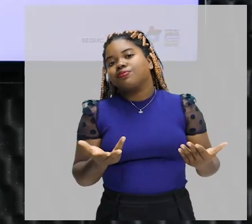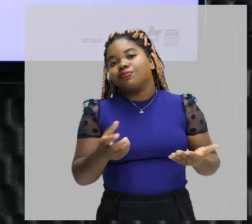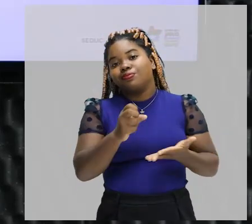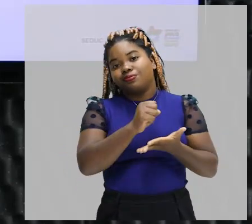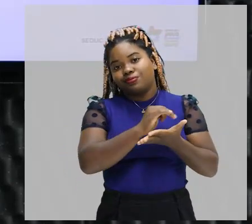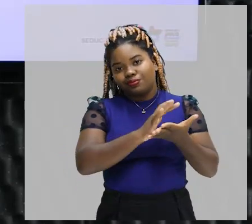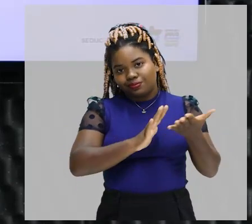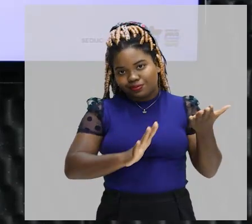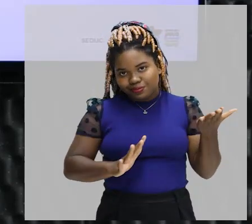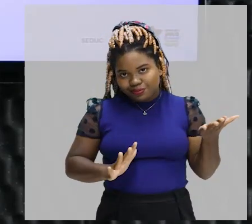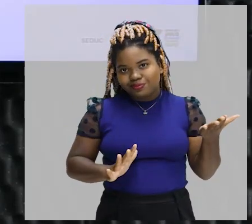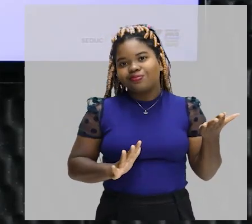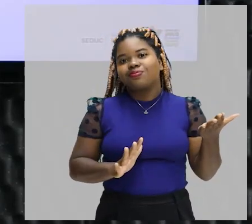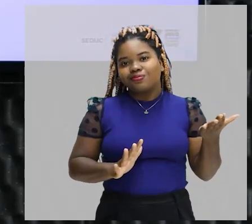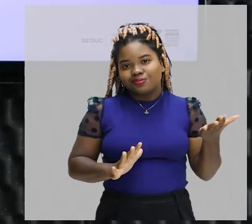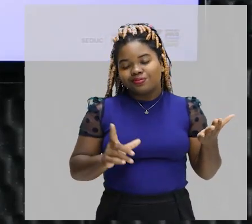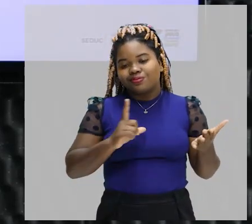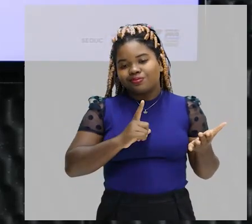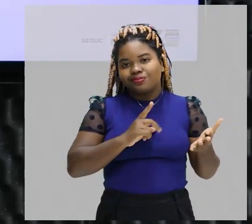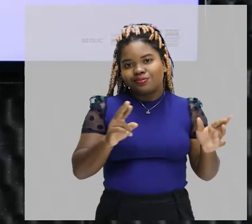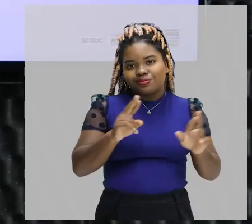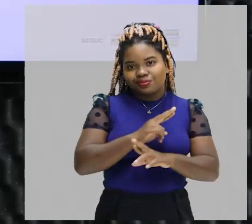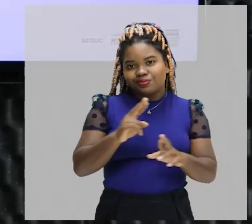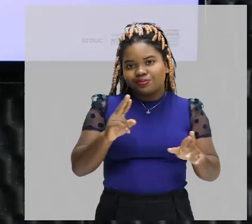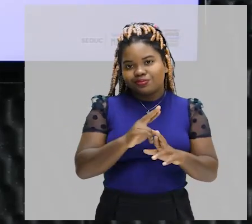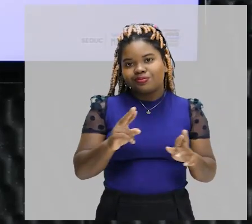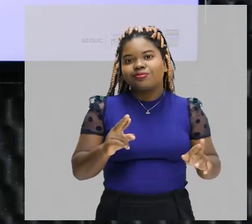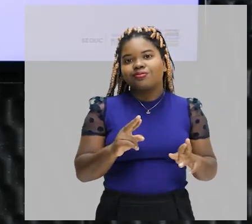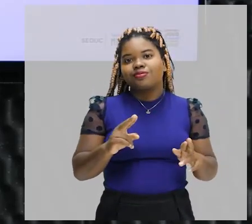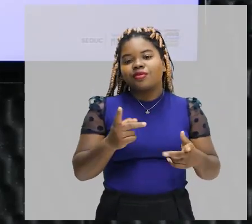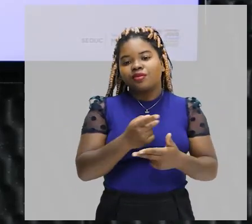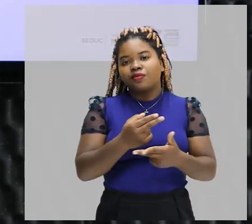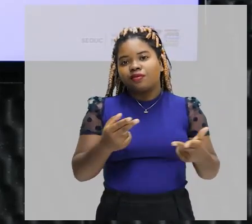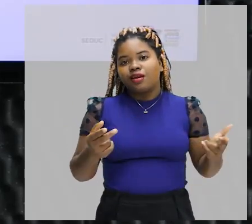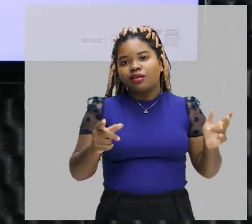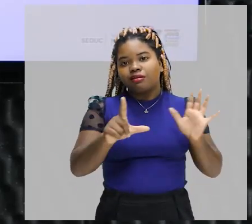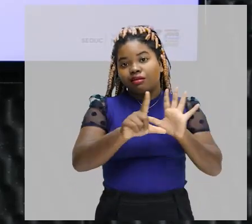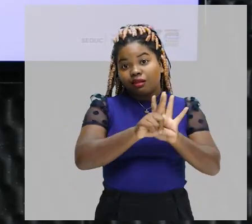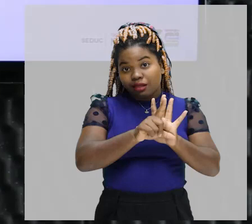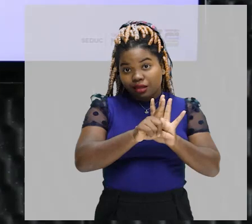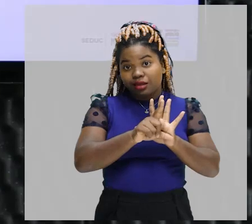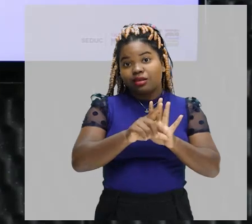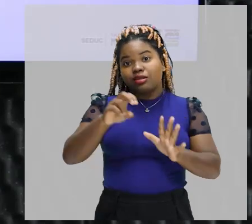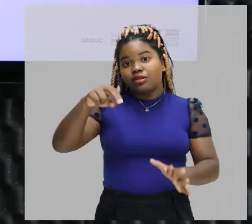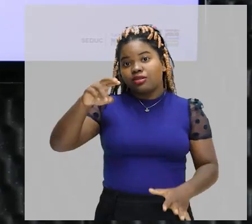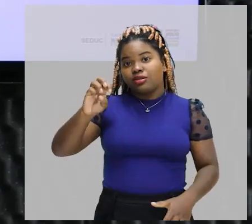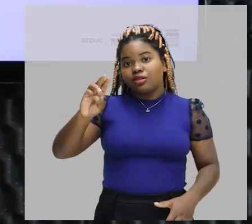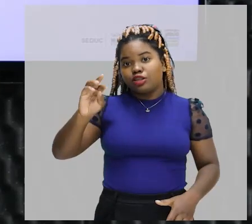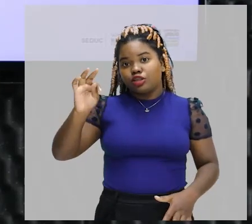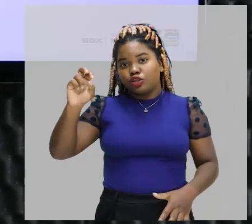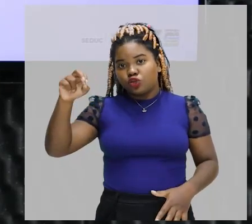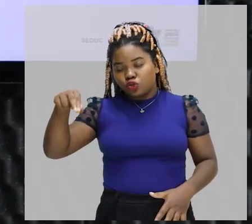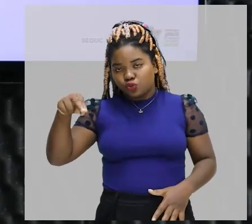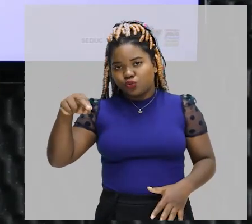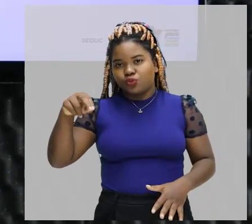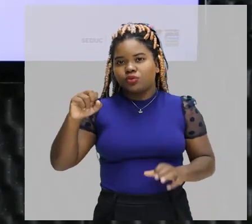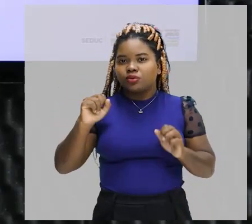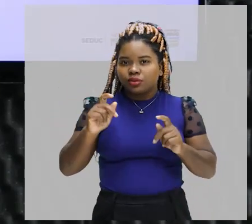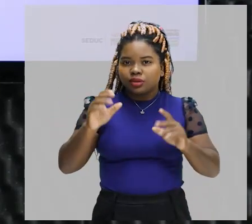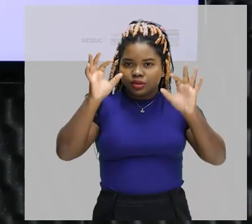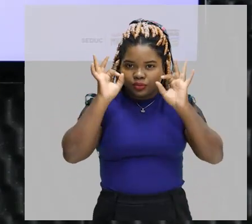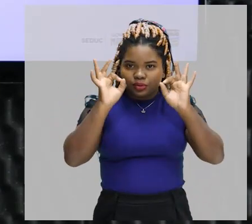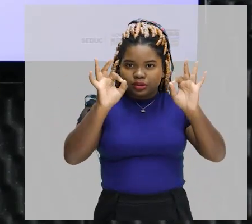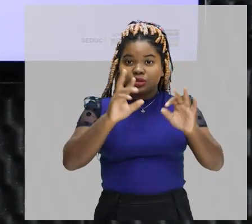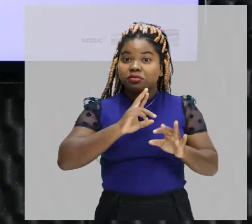Envolvendo aí a terceira lei de Newton, né? As leis de Newton em geral, certo? E suas aplicações, tá ok? Então fica ligadinho, responda